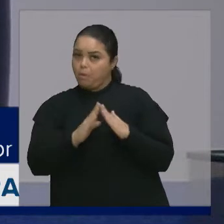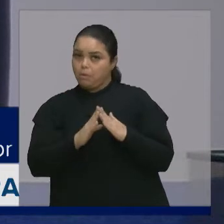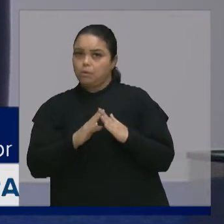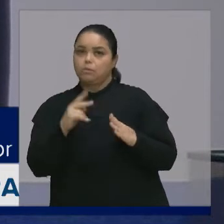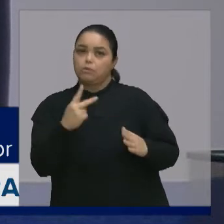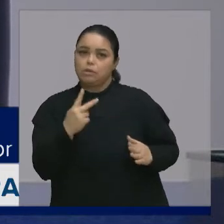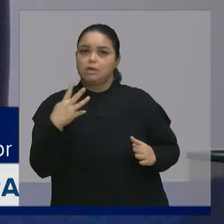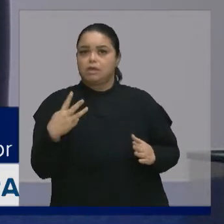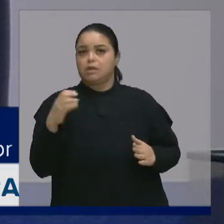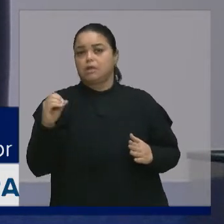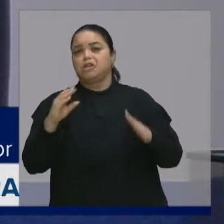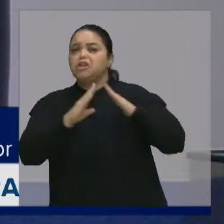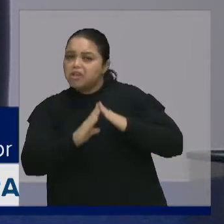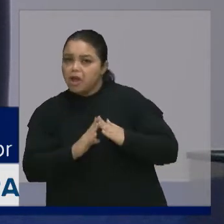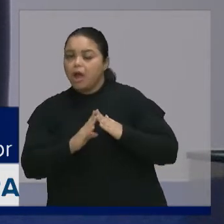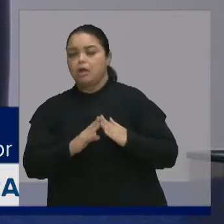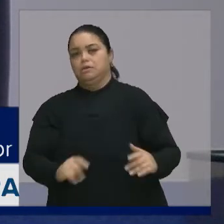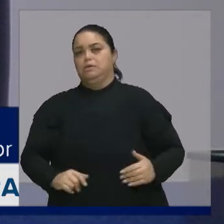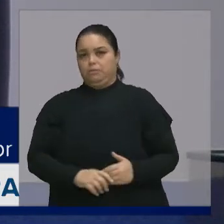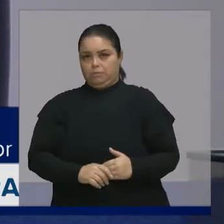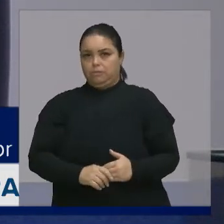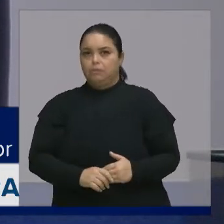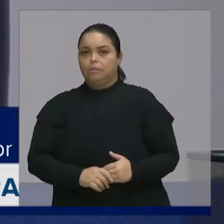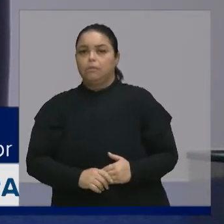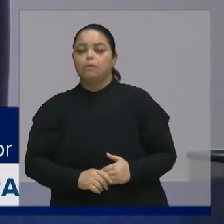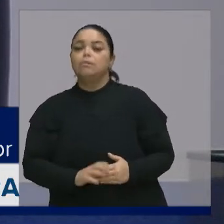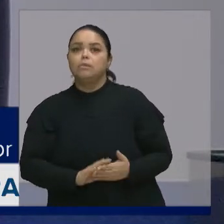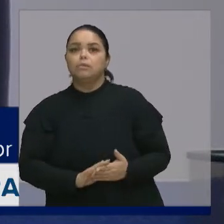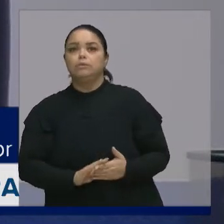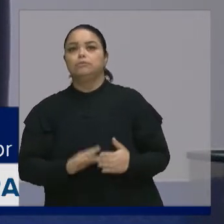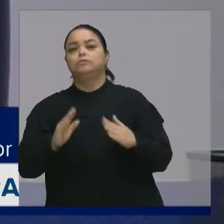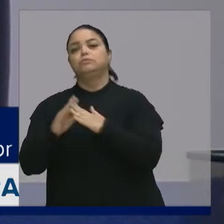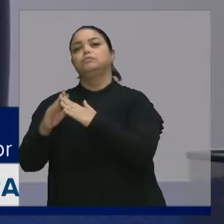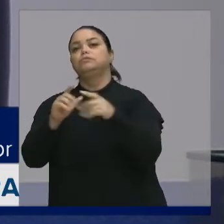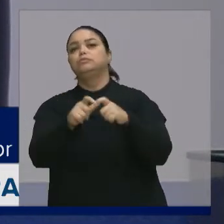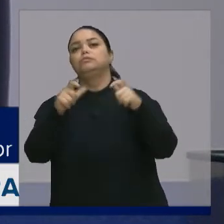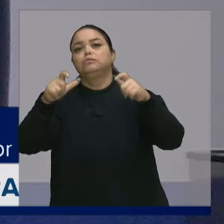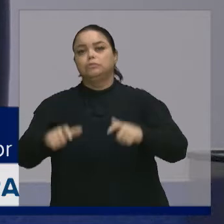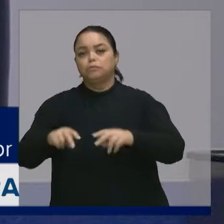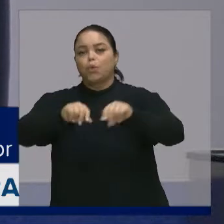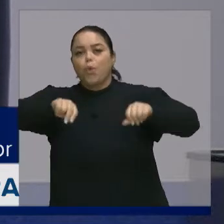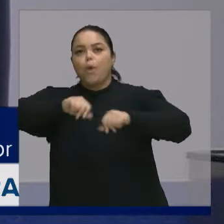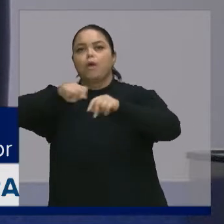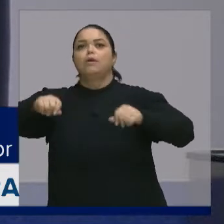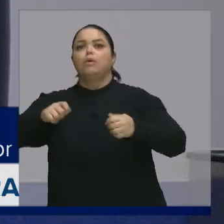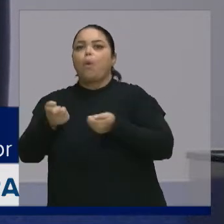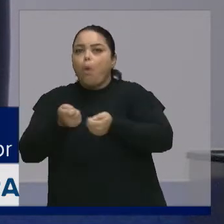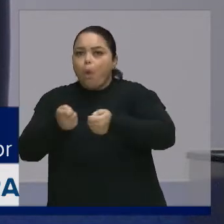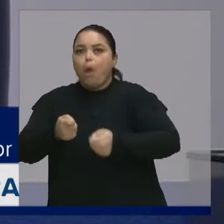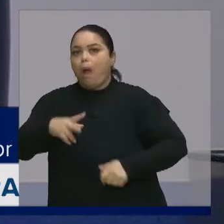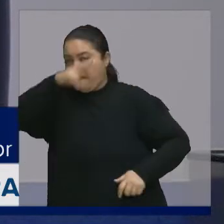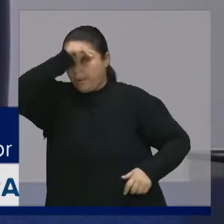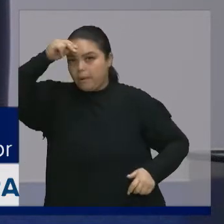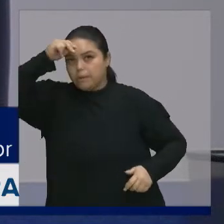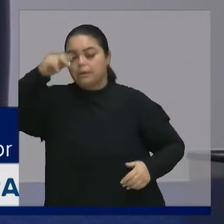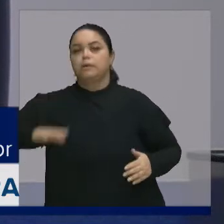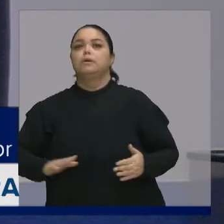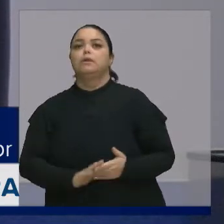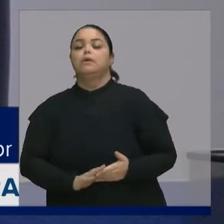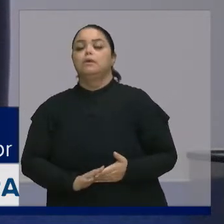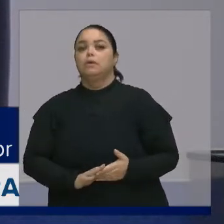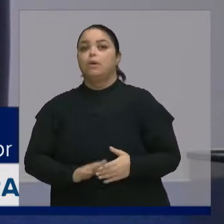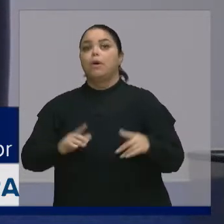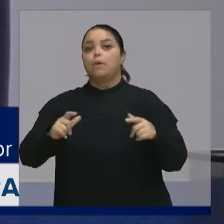unidades habitacionais, tipo embrião, com os correspondentes lotes de terreno de domínio público municipal,